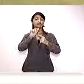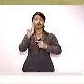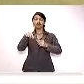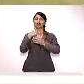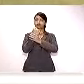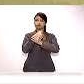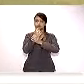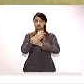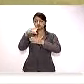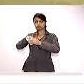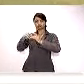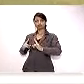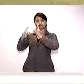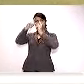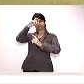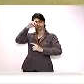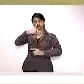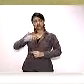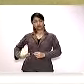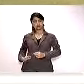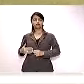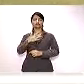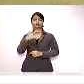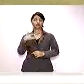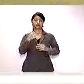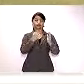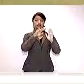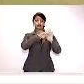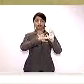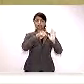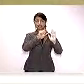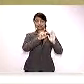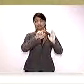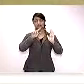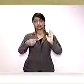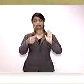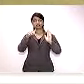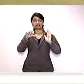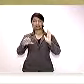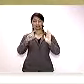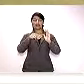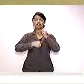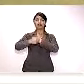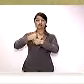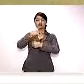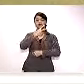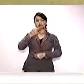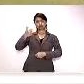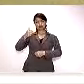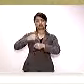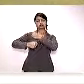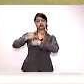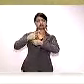rede pública Municipal de Saúde 77 78 e 79 anos de 2012 e 2013